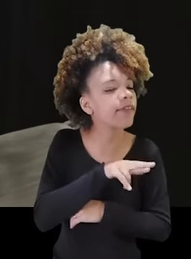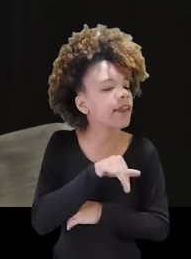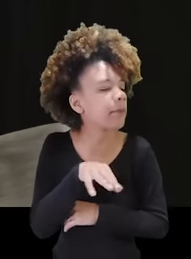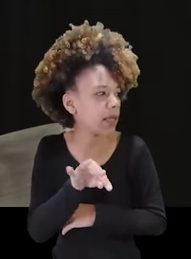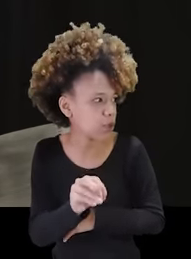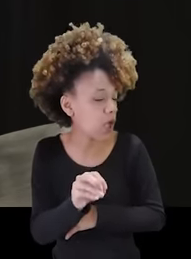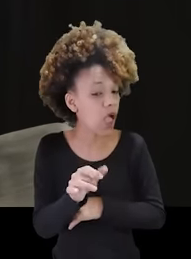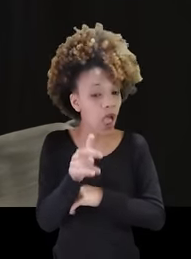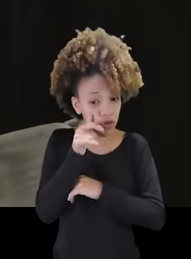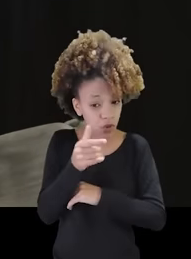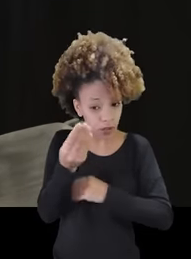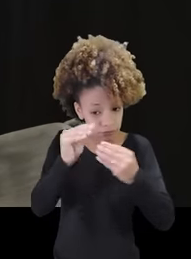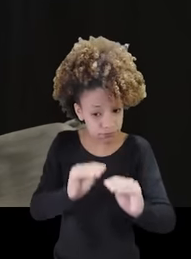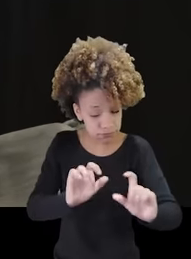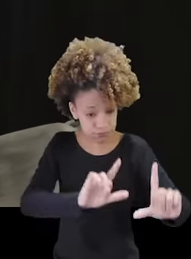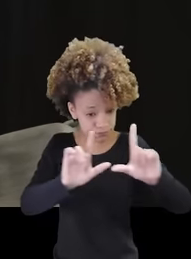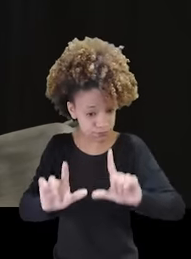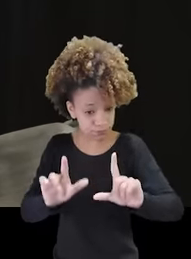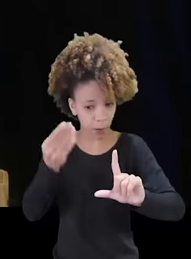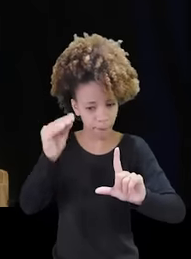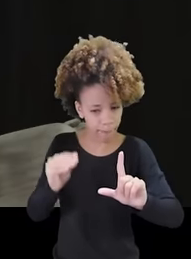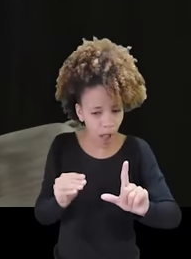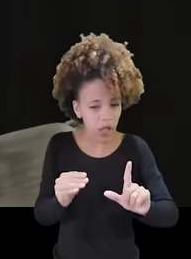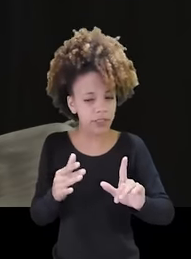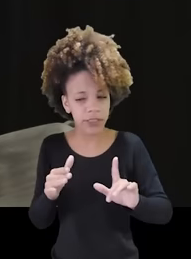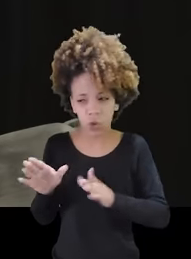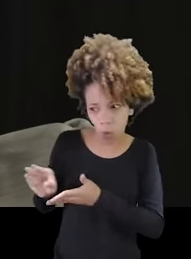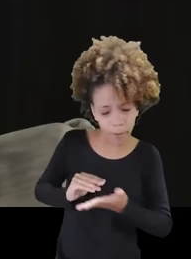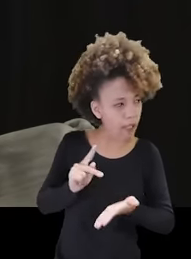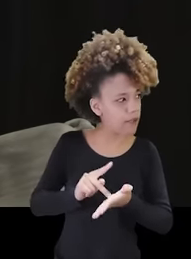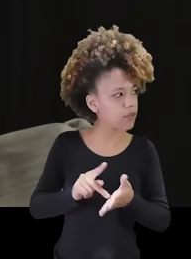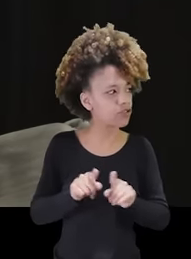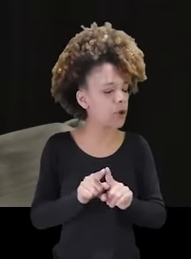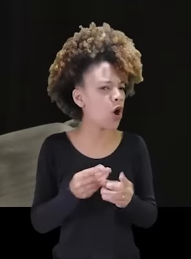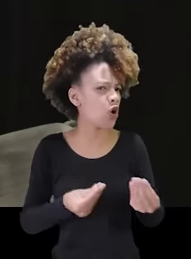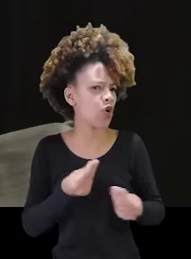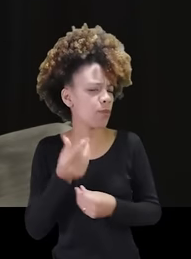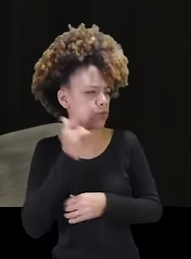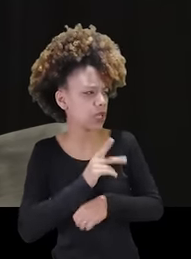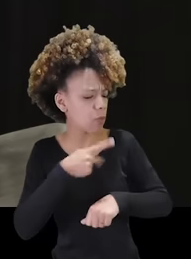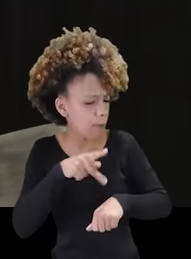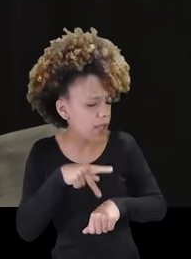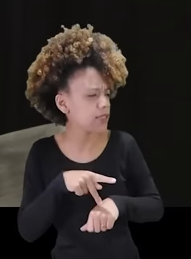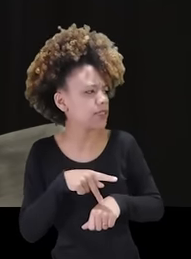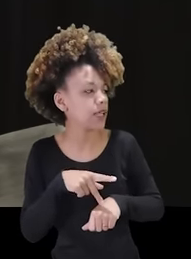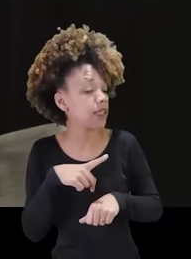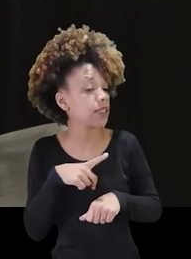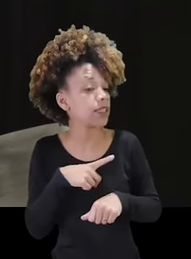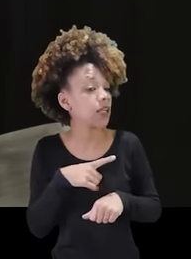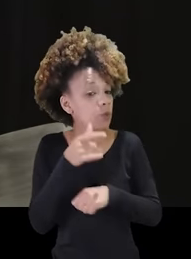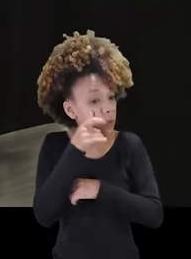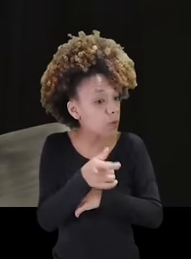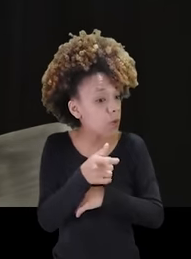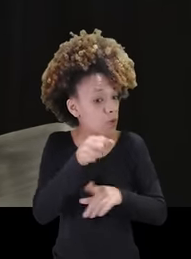jogar na tela e colocar um pouquinho de ficção na realidade quando você como é que você consegue ser um país que tem um